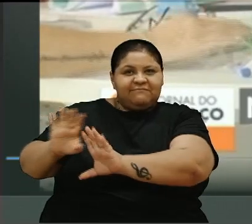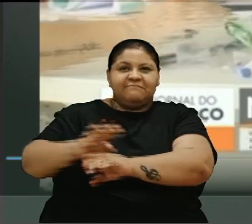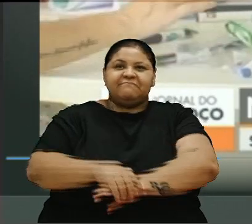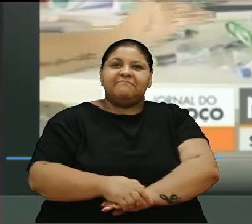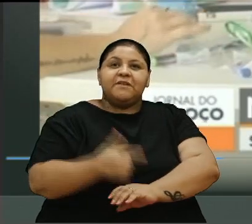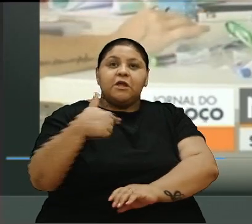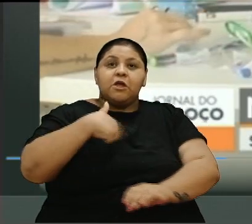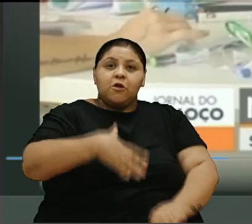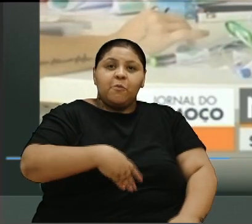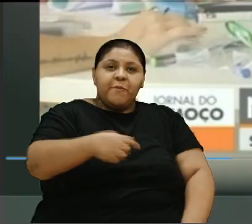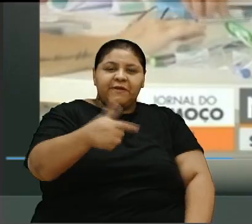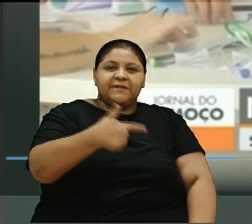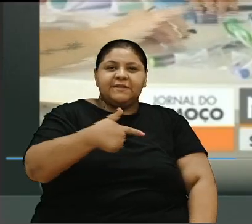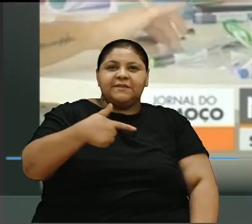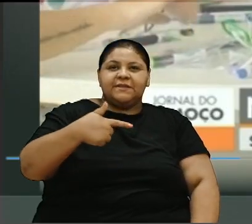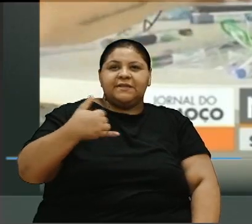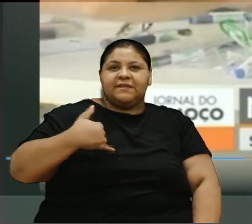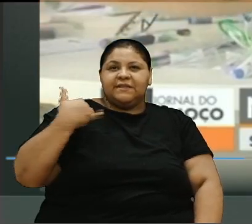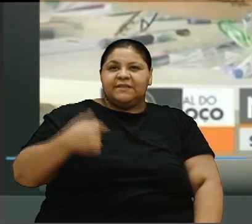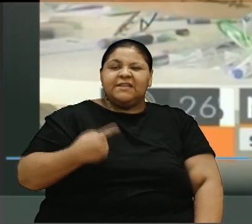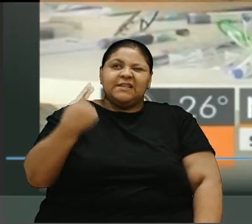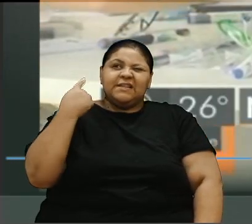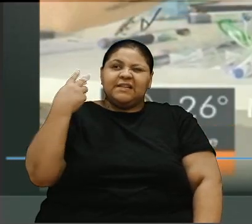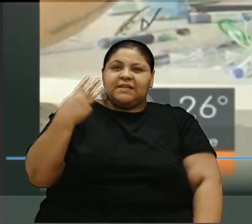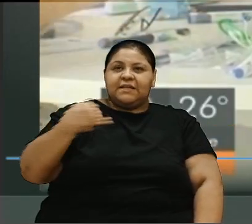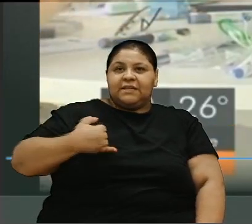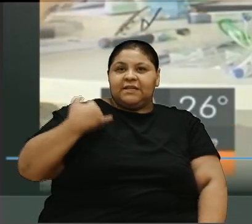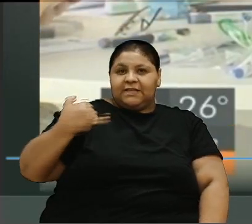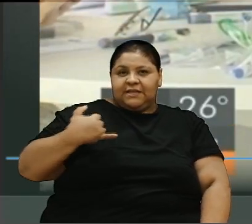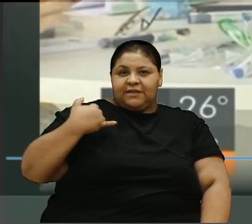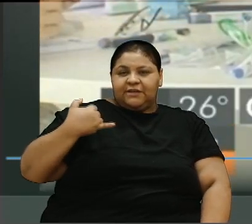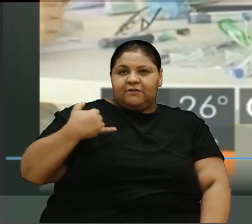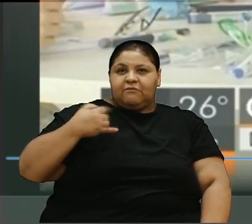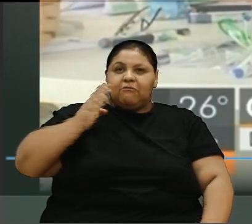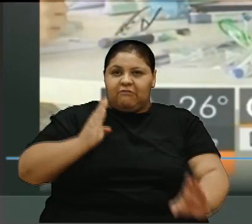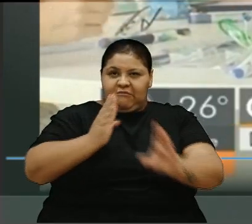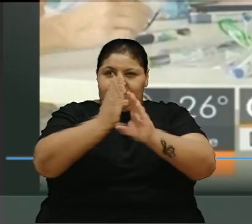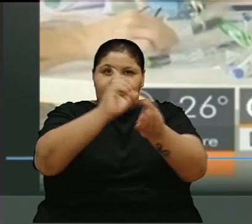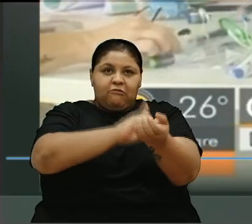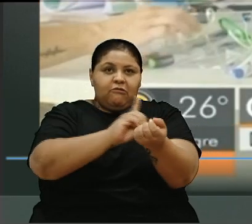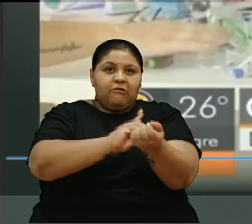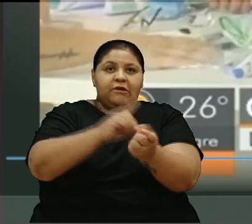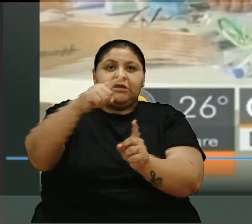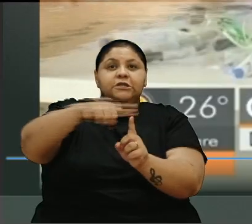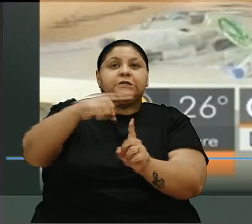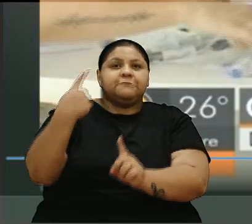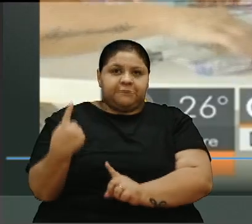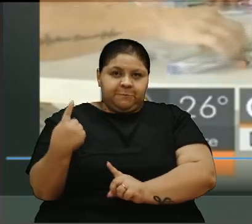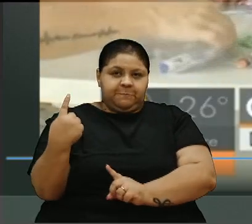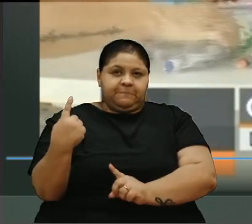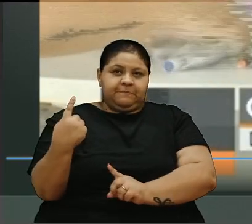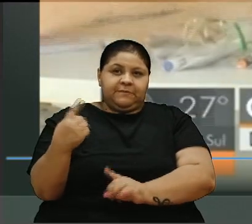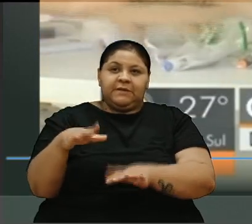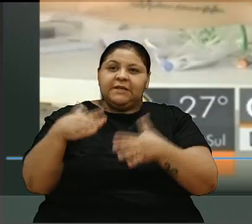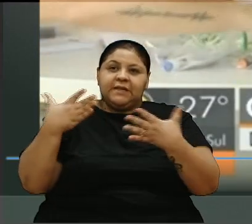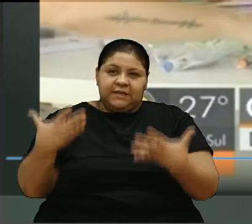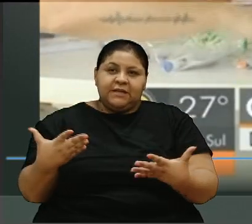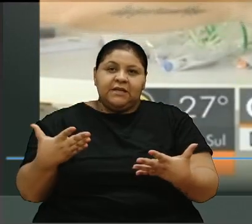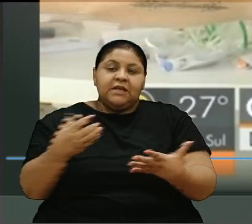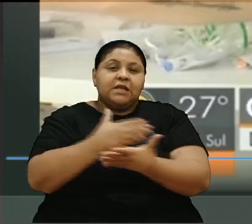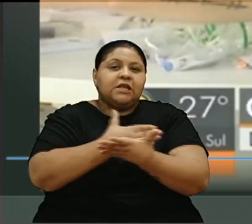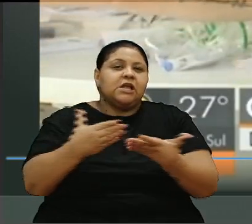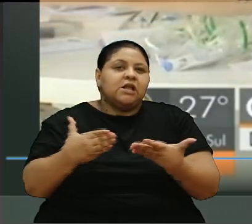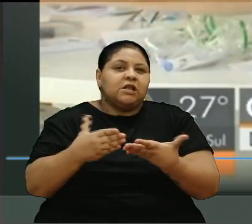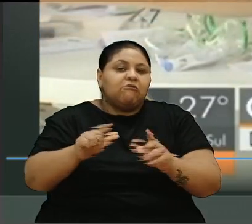Matheus, ele tem 7 anos, desde os 3 anos de idade ele diagnosticou com diabetes tipo 1. Então, aí que também surgiu toda